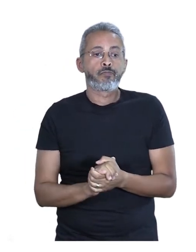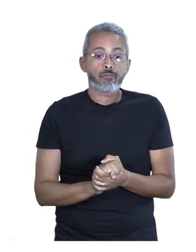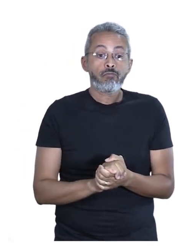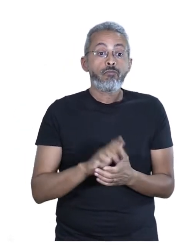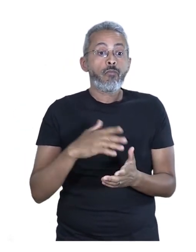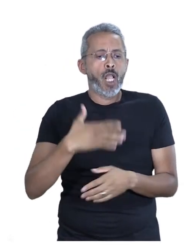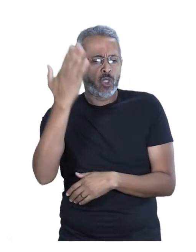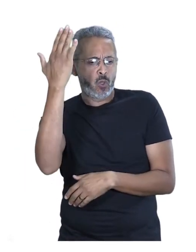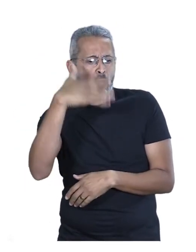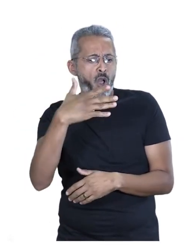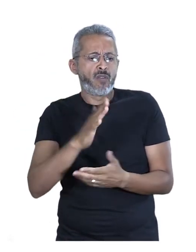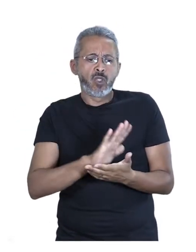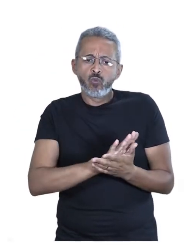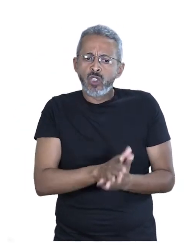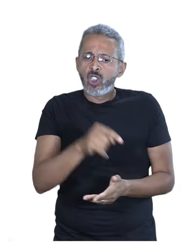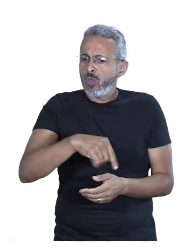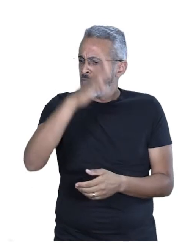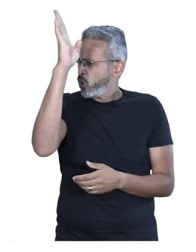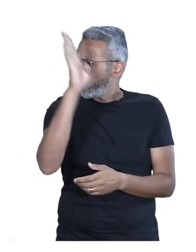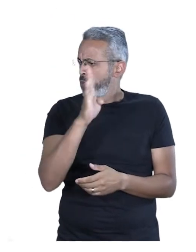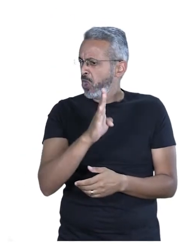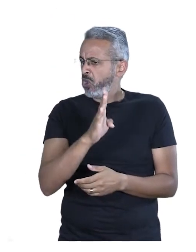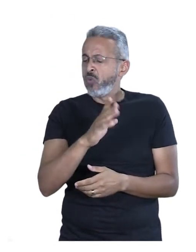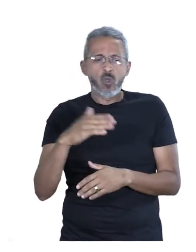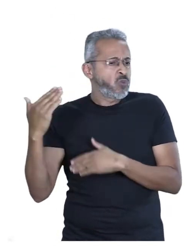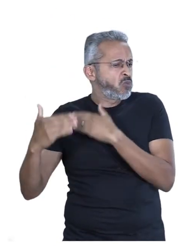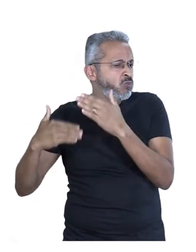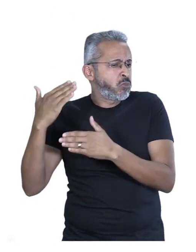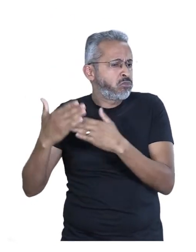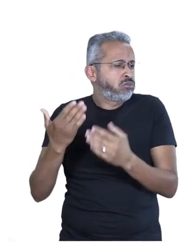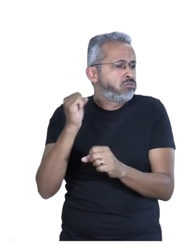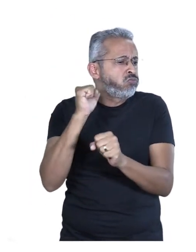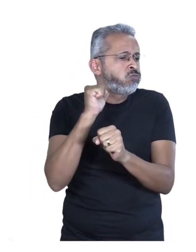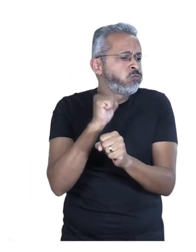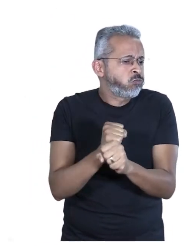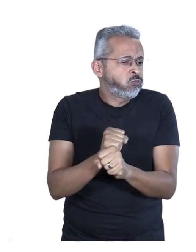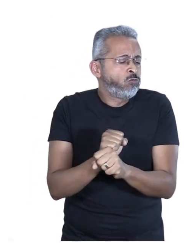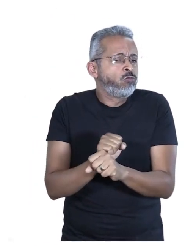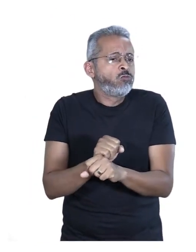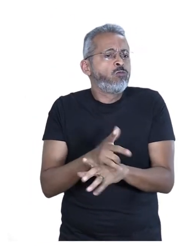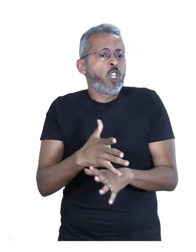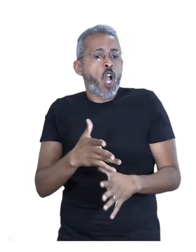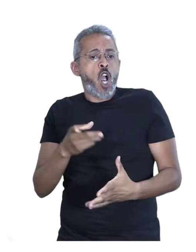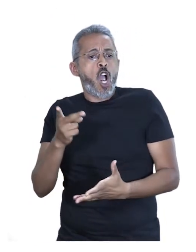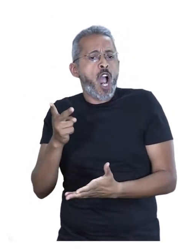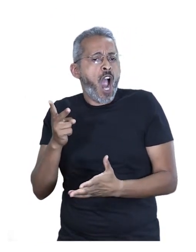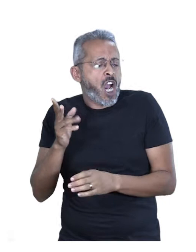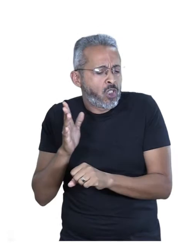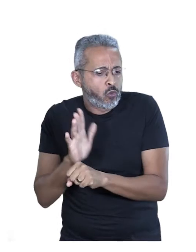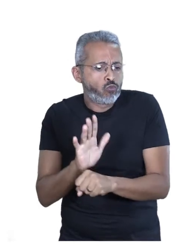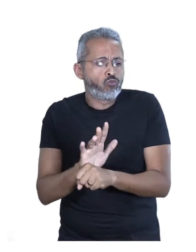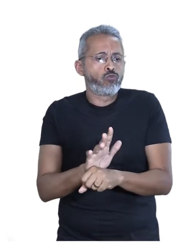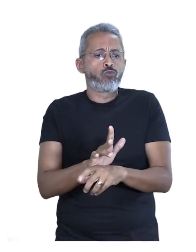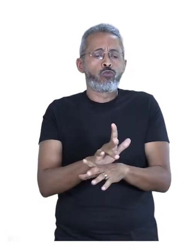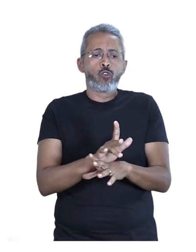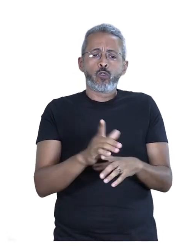que o racismo estrutural brasileiro, advindo da herança escravocrata do país, é um dos fatores que mais dificultam o combate à